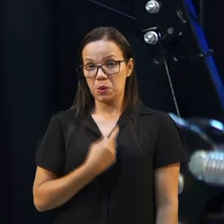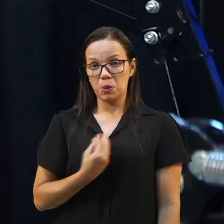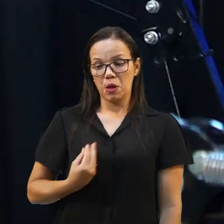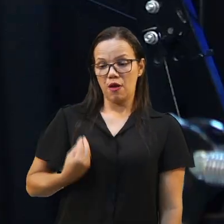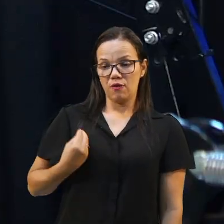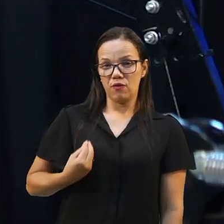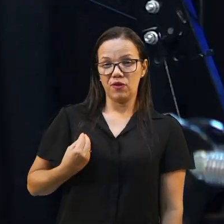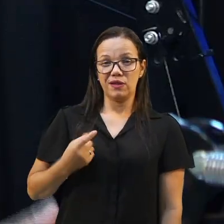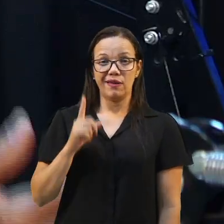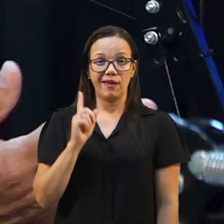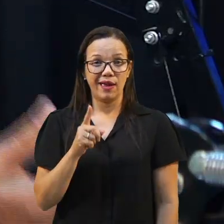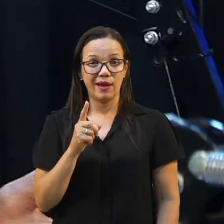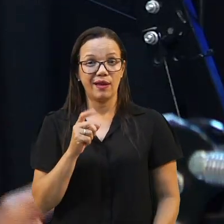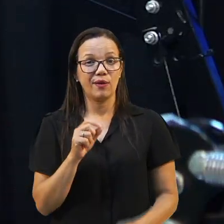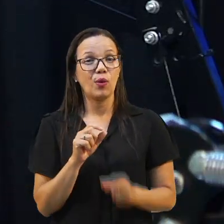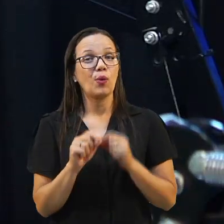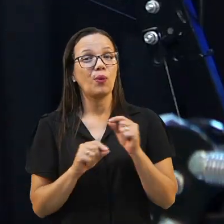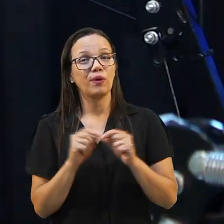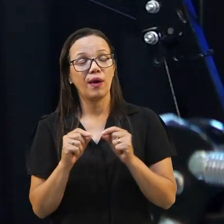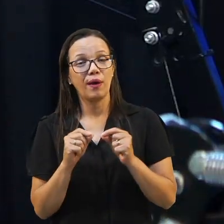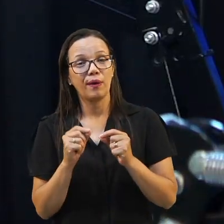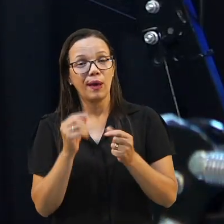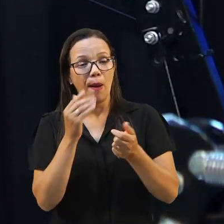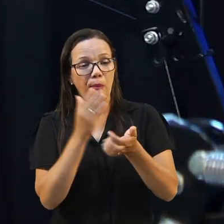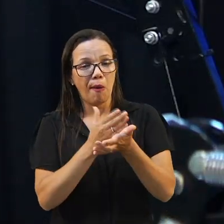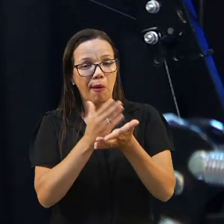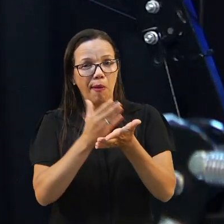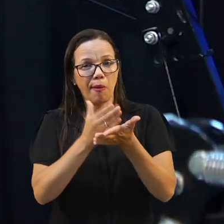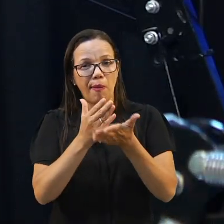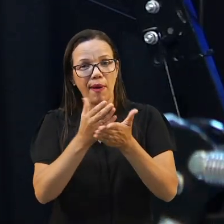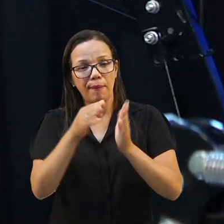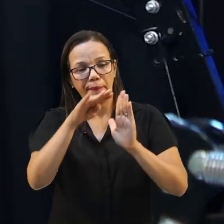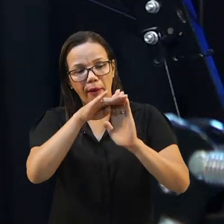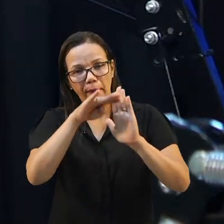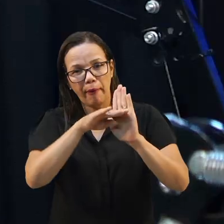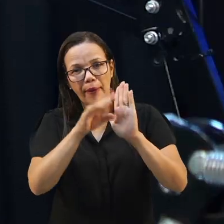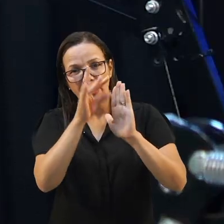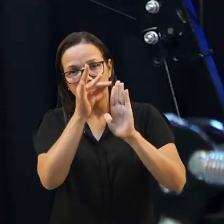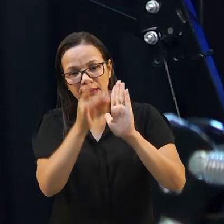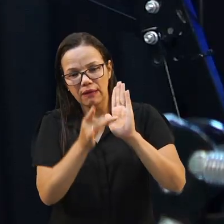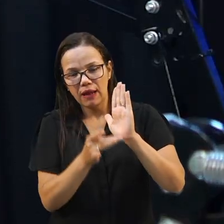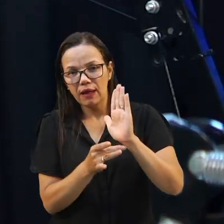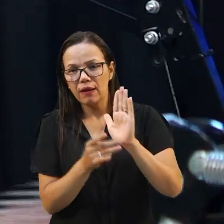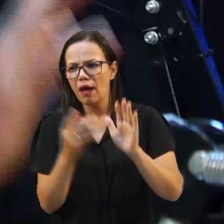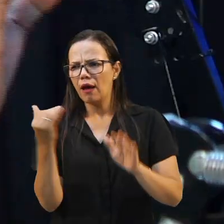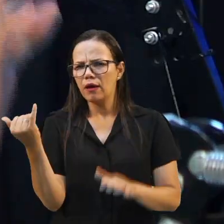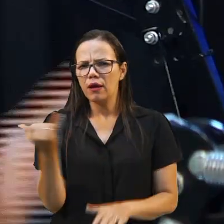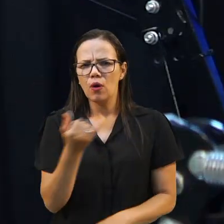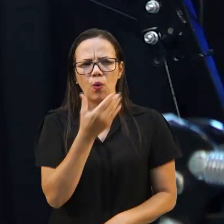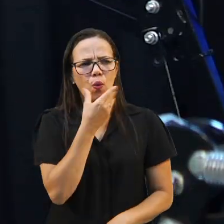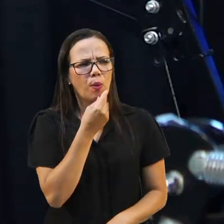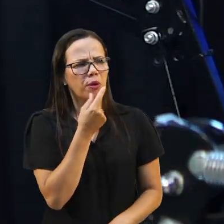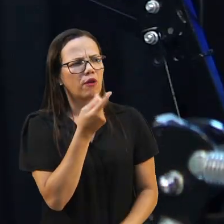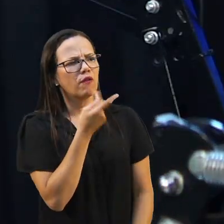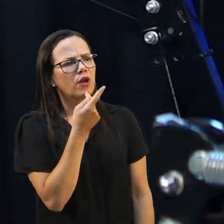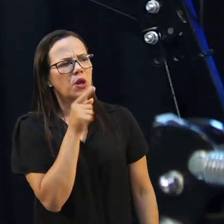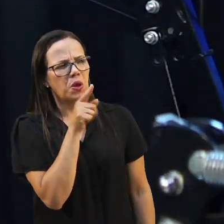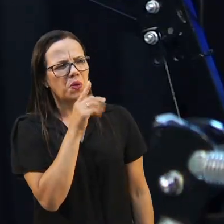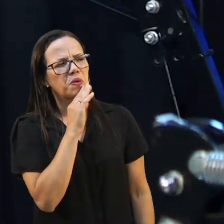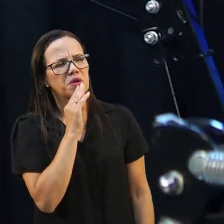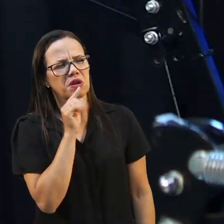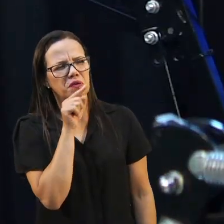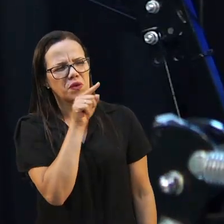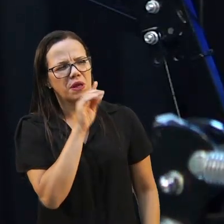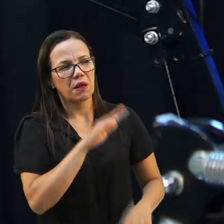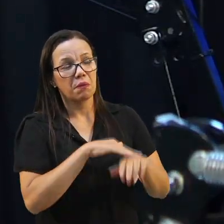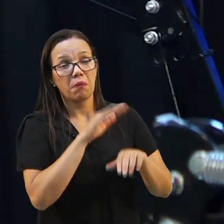era destrinchada. Então, nessa oportunidade, o Celso nos disse, falou, não, eu conheço vocês mais do que a